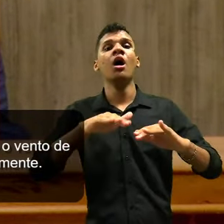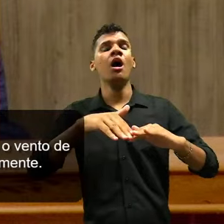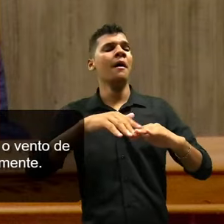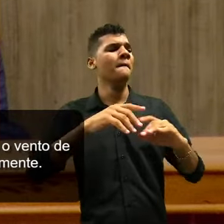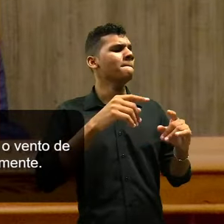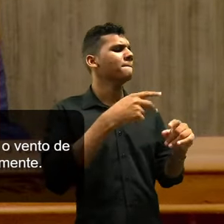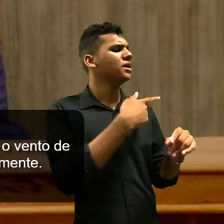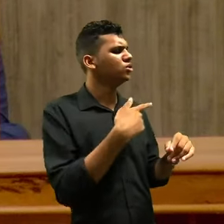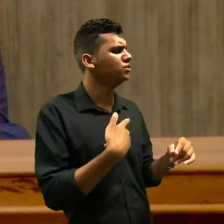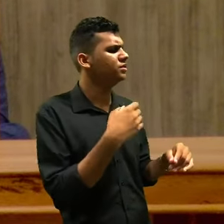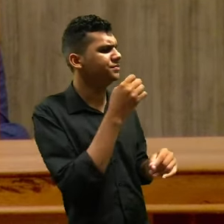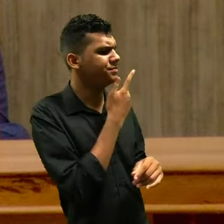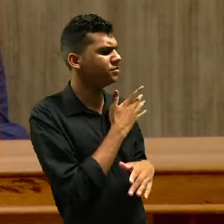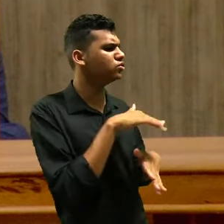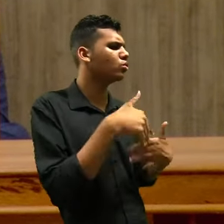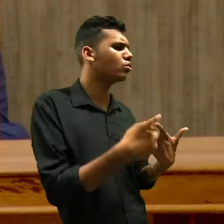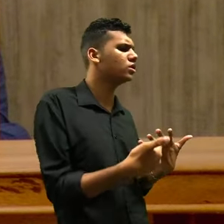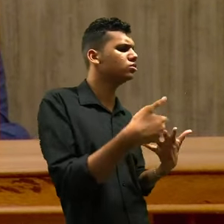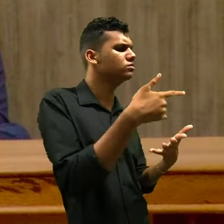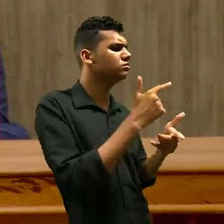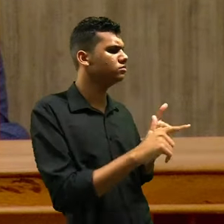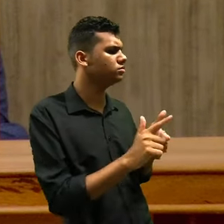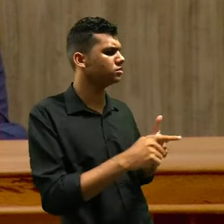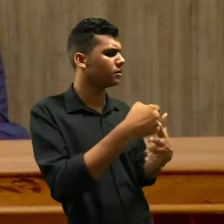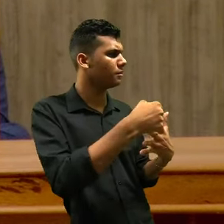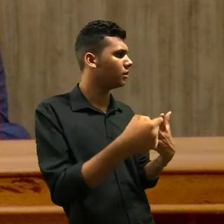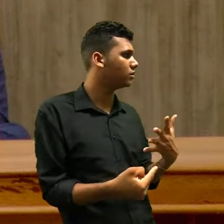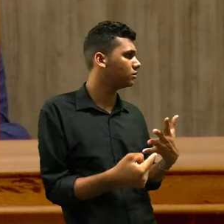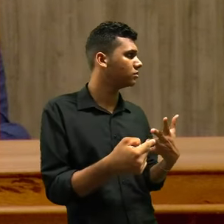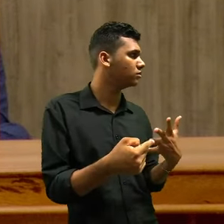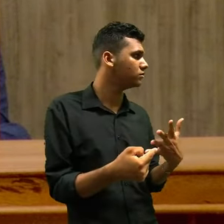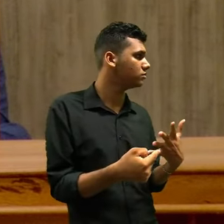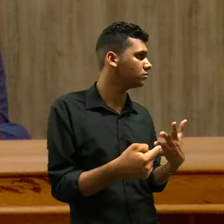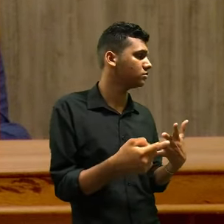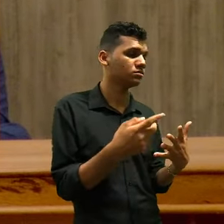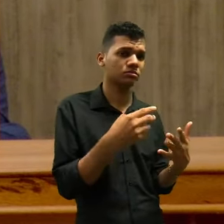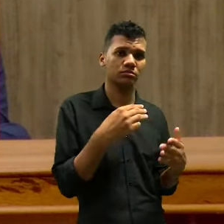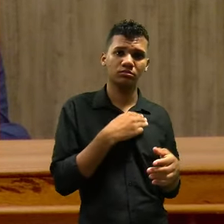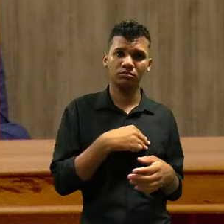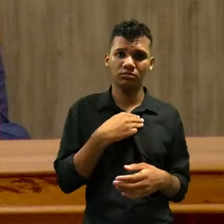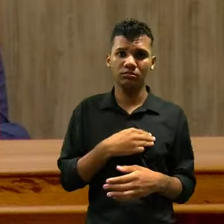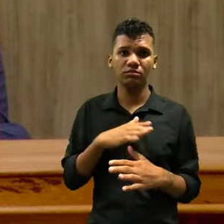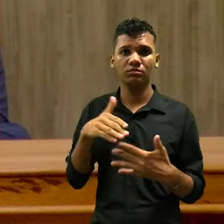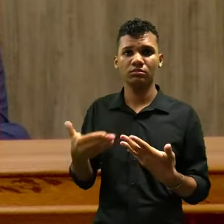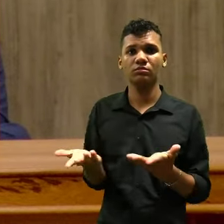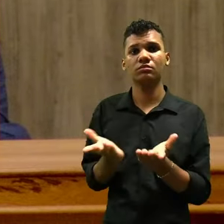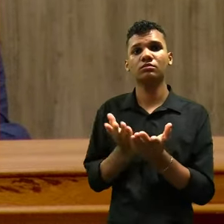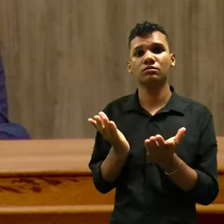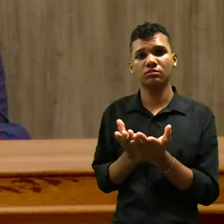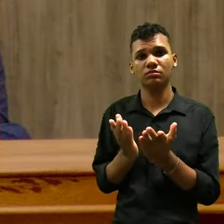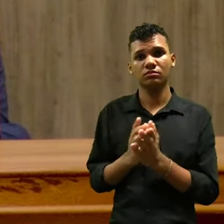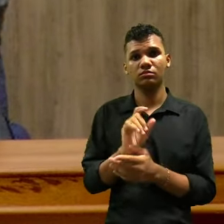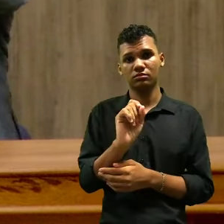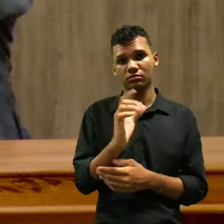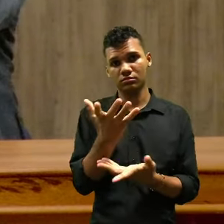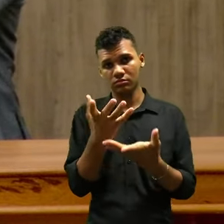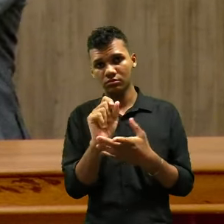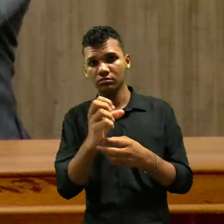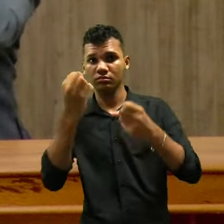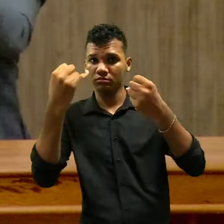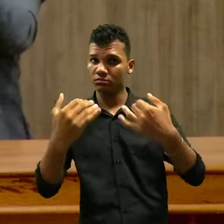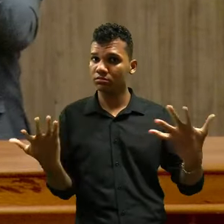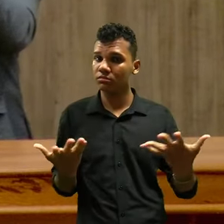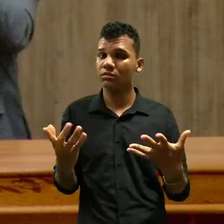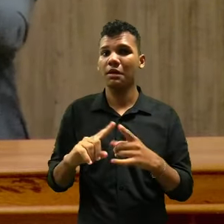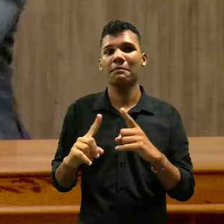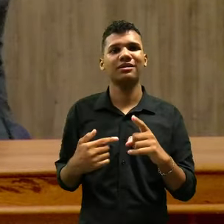pastorel que nós temos na passagem de Mateus desse crente agora deixa eu só explicar uma coisa que eu falei